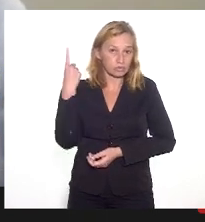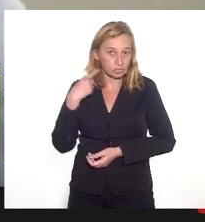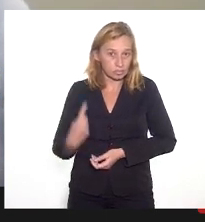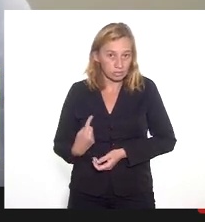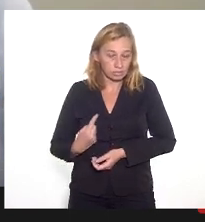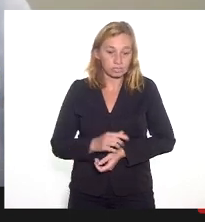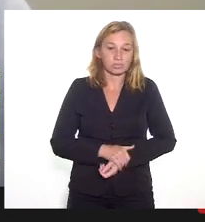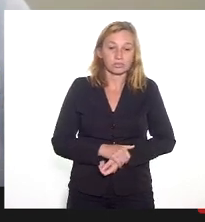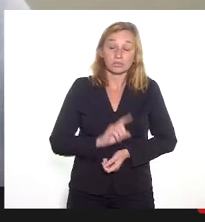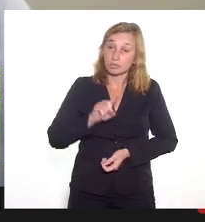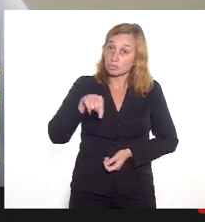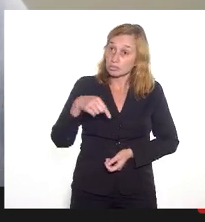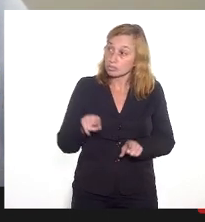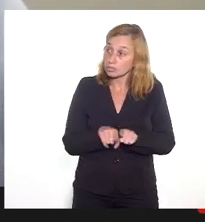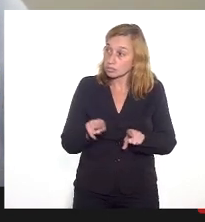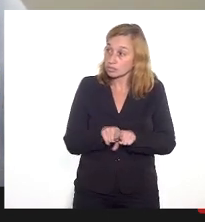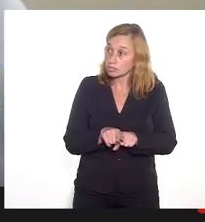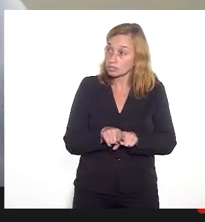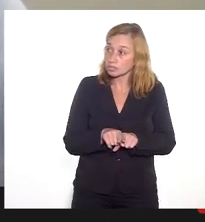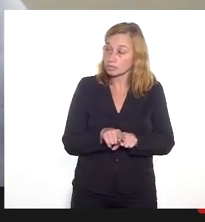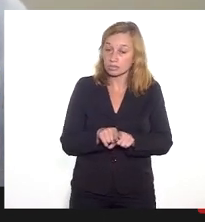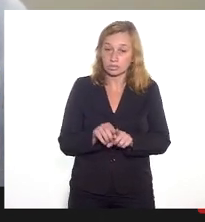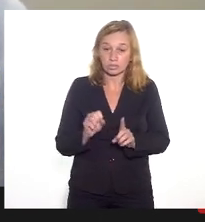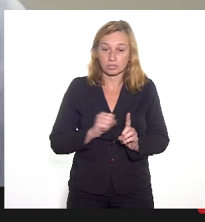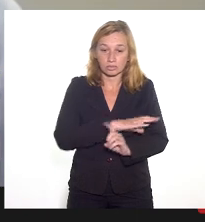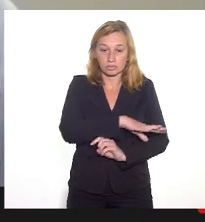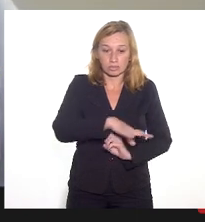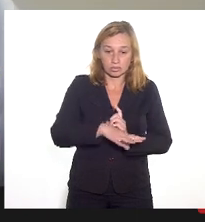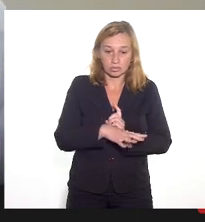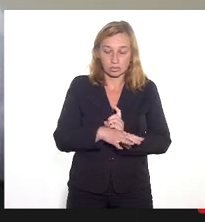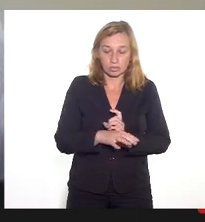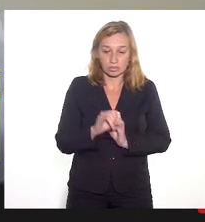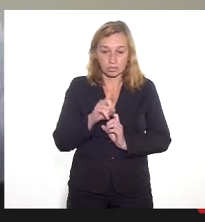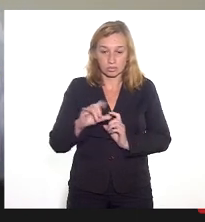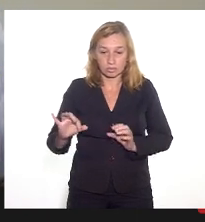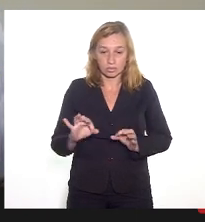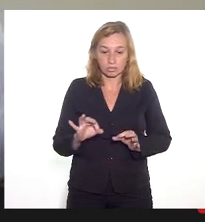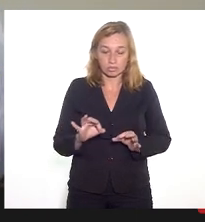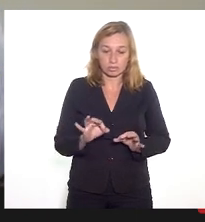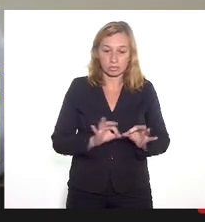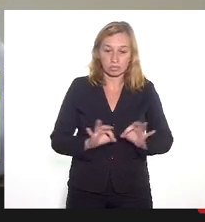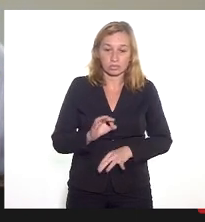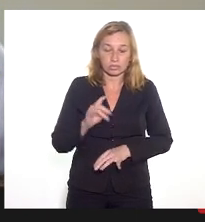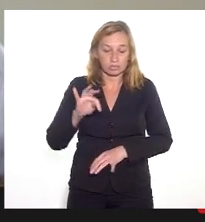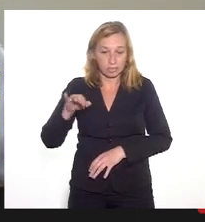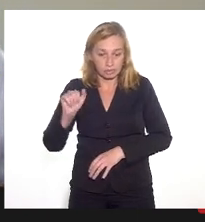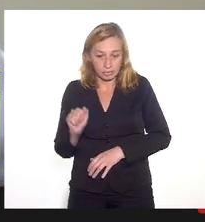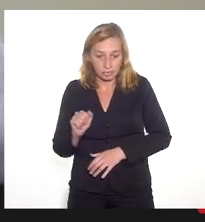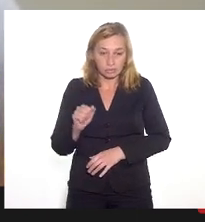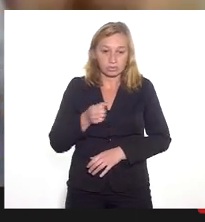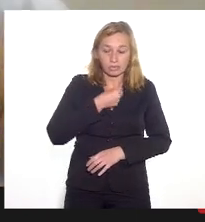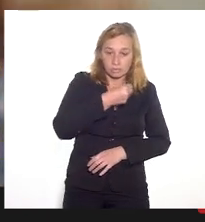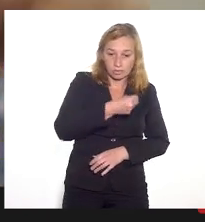Monteiro, e também da sociedade civil, para a gente se organizar, o Akemi Itahara, que é jornalista da EBC, essa frente também